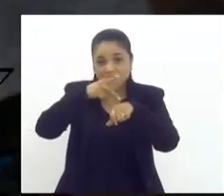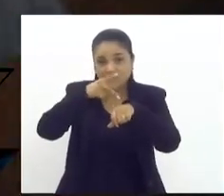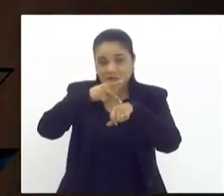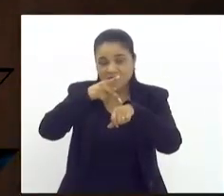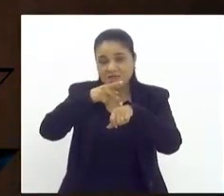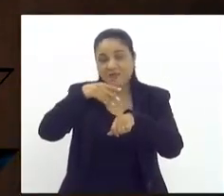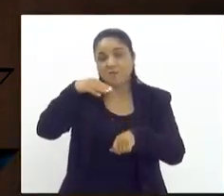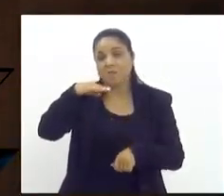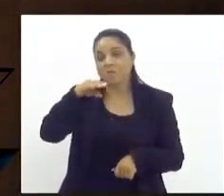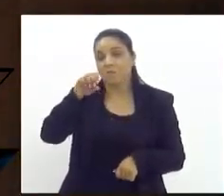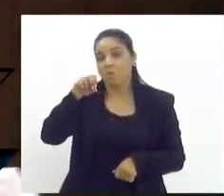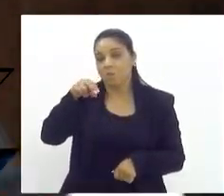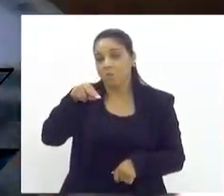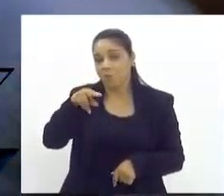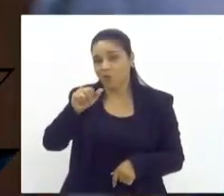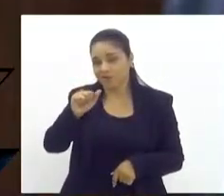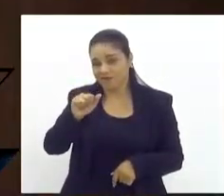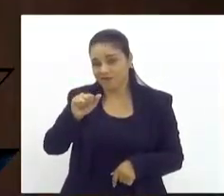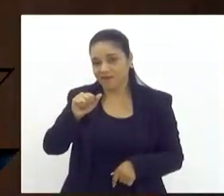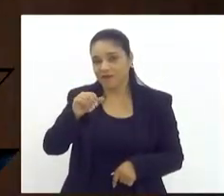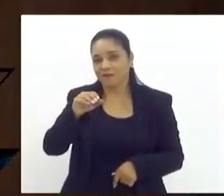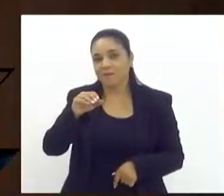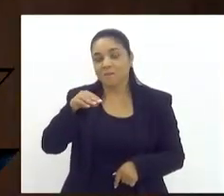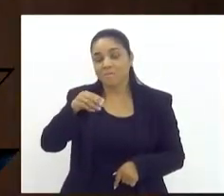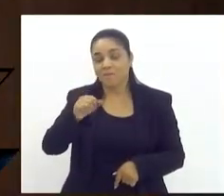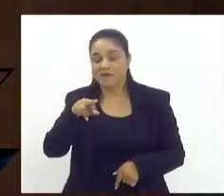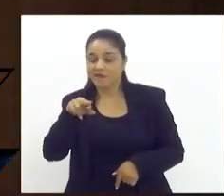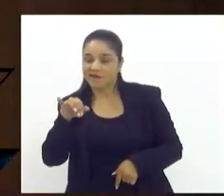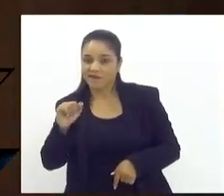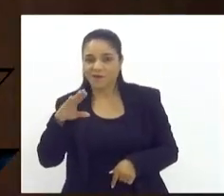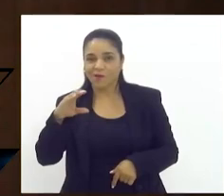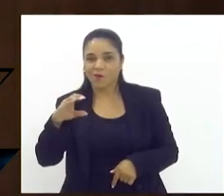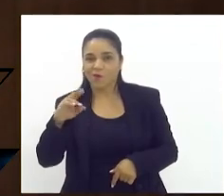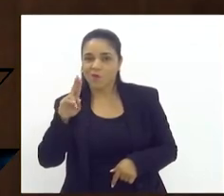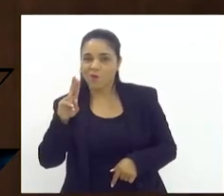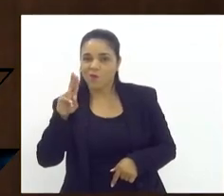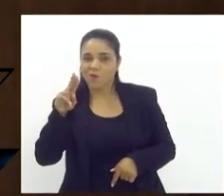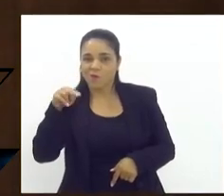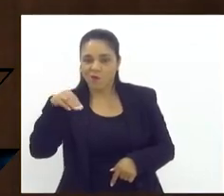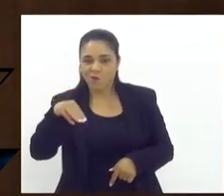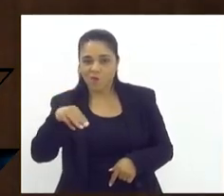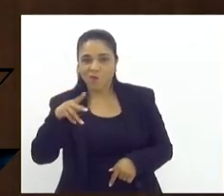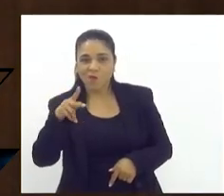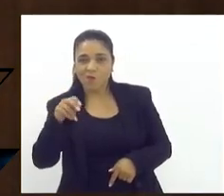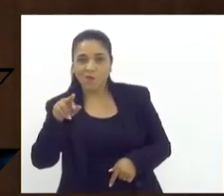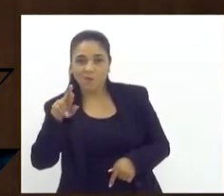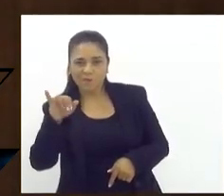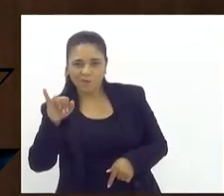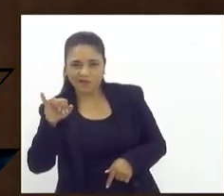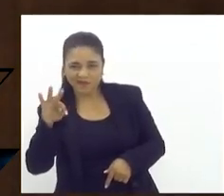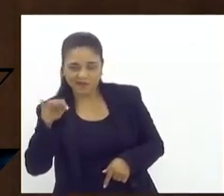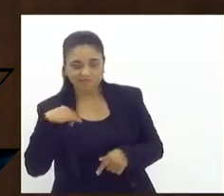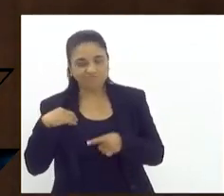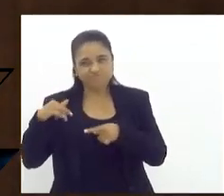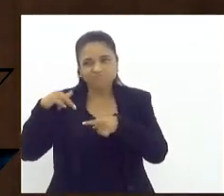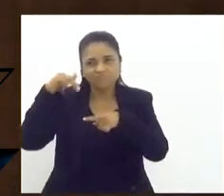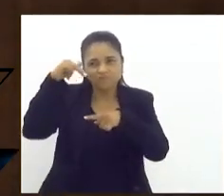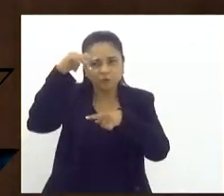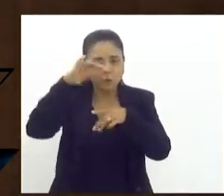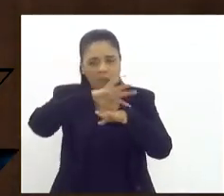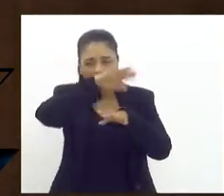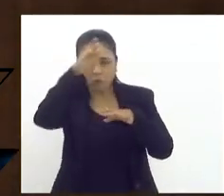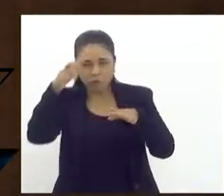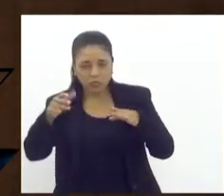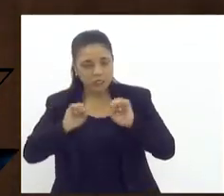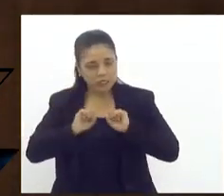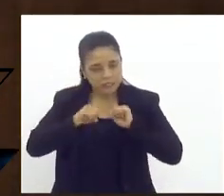articulados e merecem todo o nosso reconhecimento porque além de subir a montanha defender o montanhismo